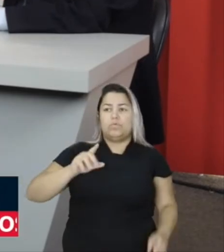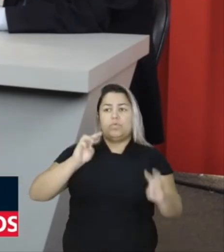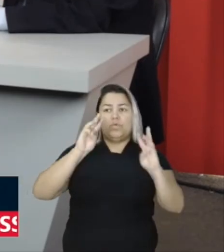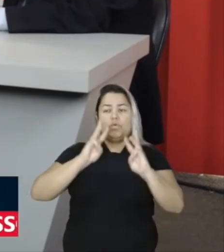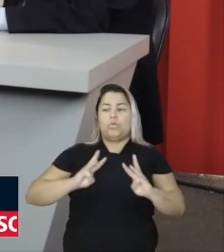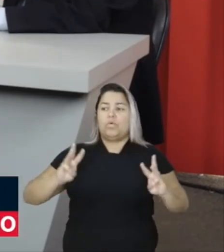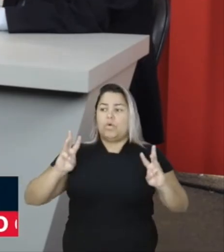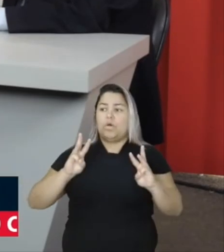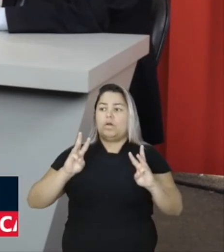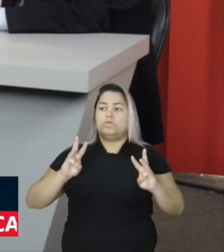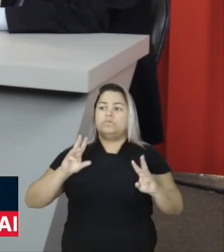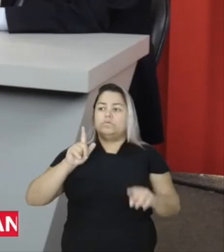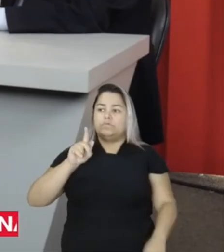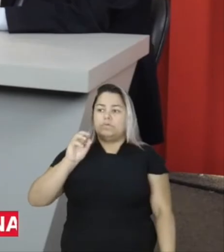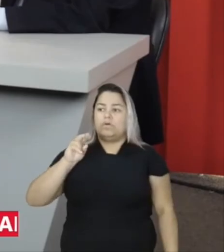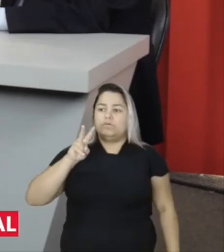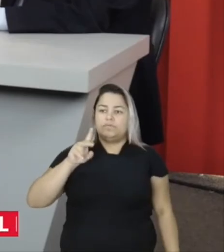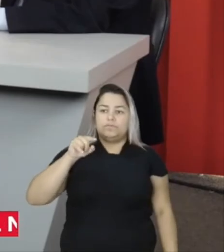também,